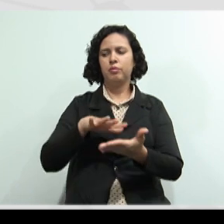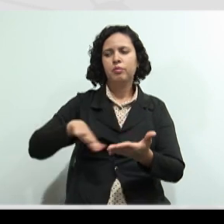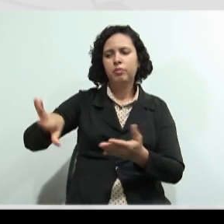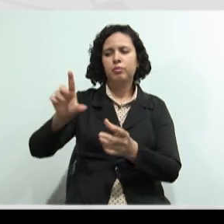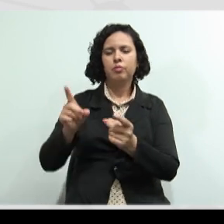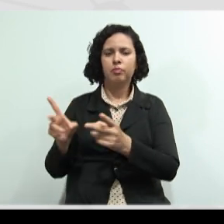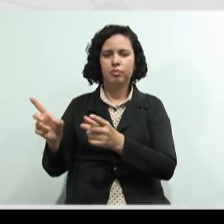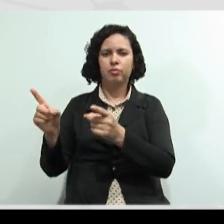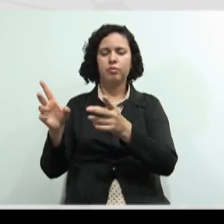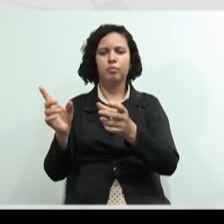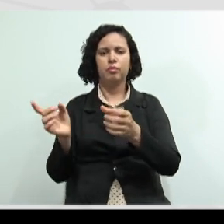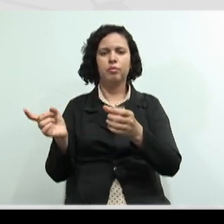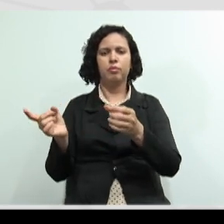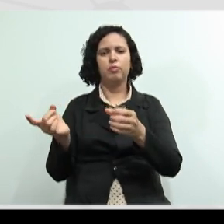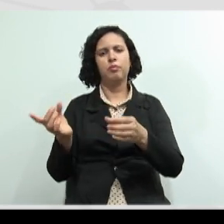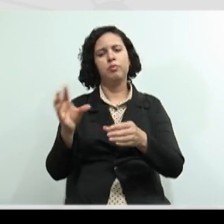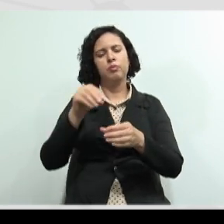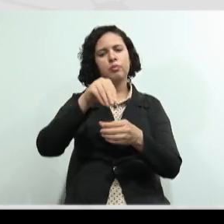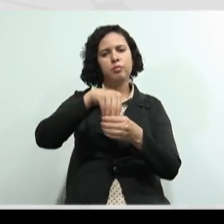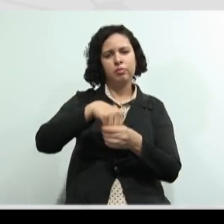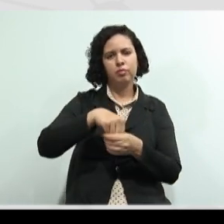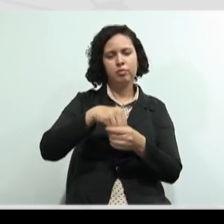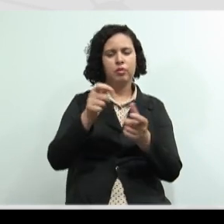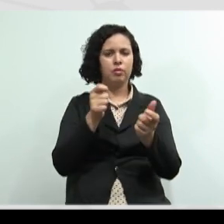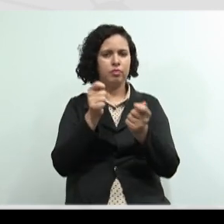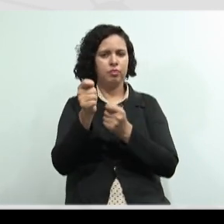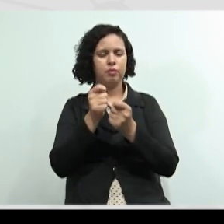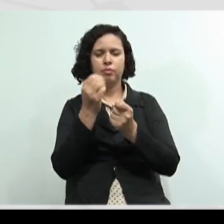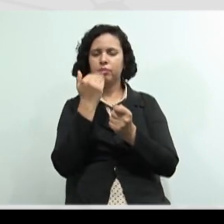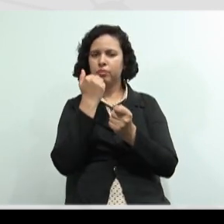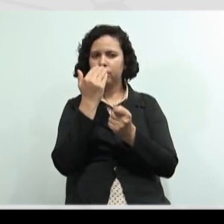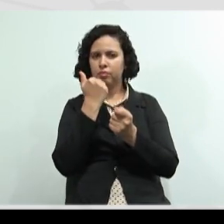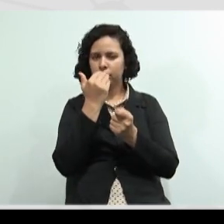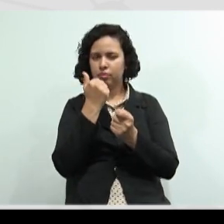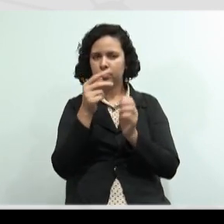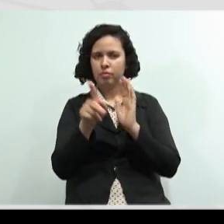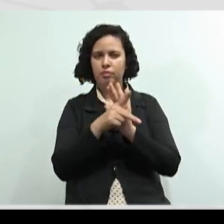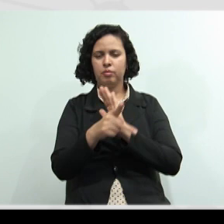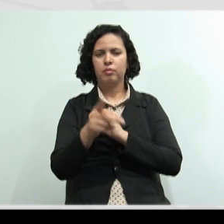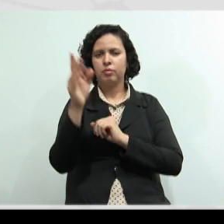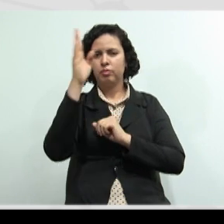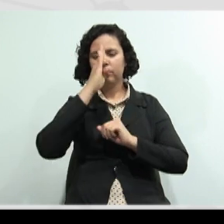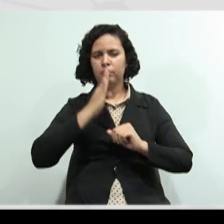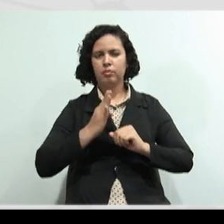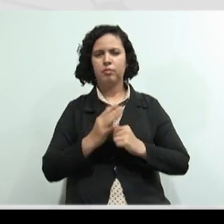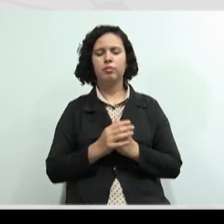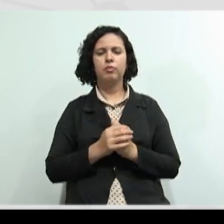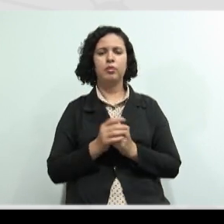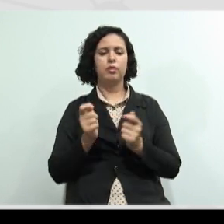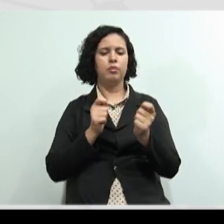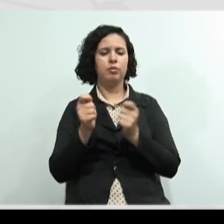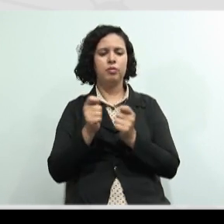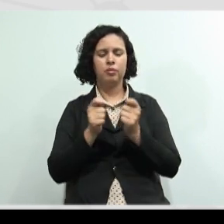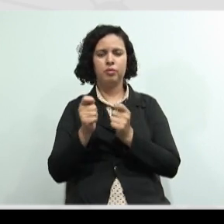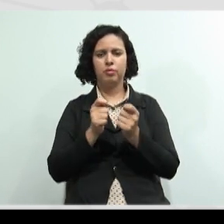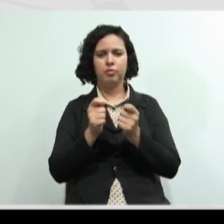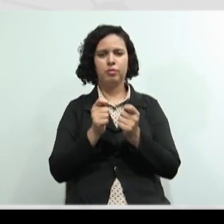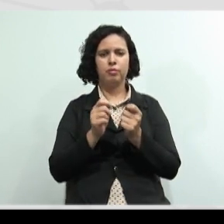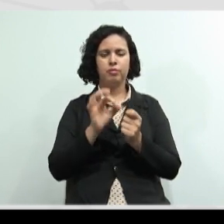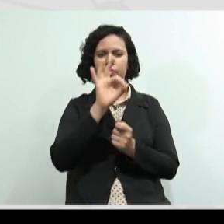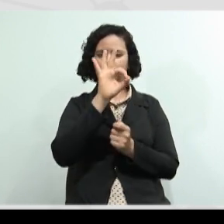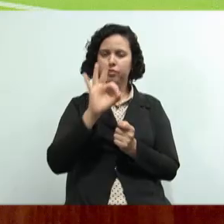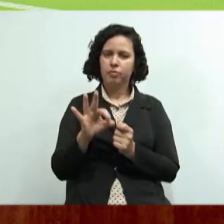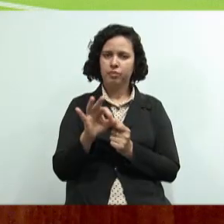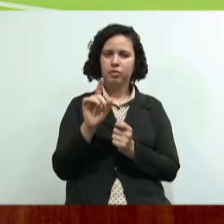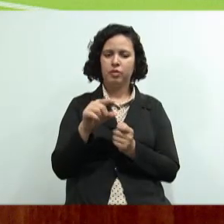dos alimentos consumidos pelos brasileiros. Quando ele fala sobre o controle da inflação, é justamente em relação ao